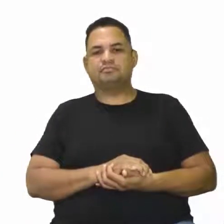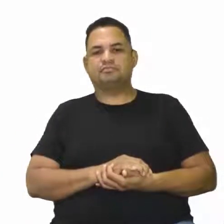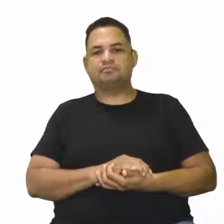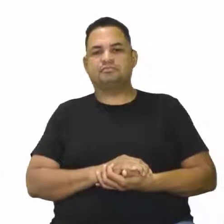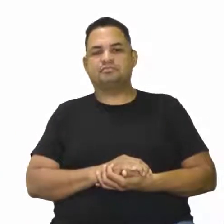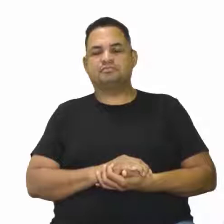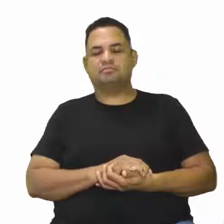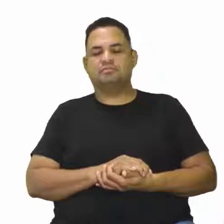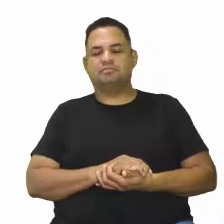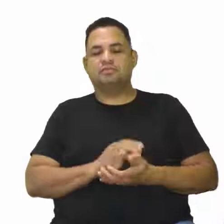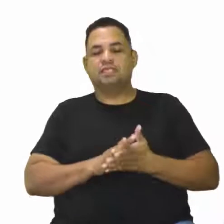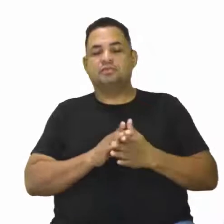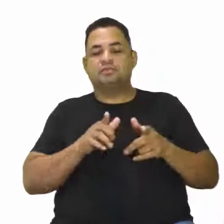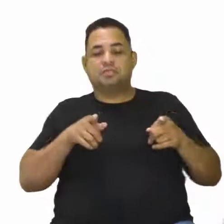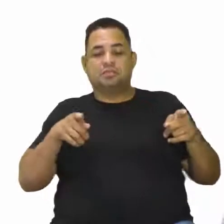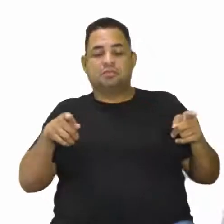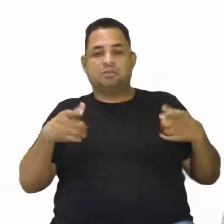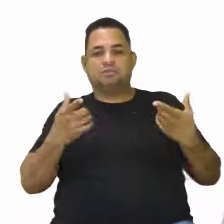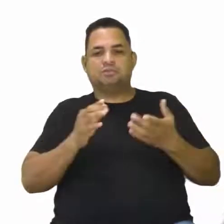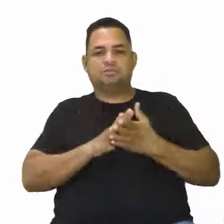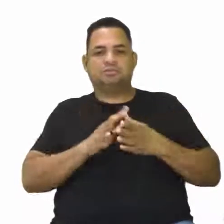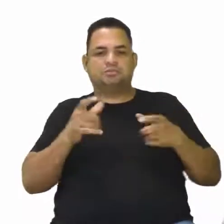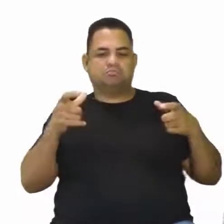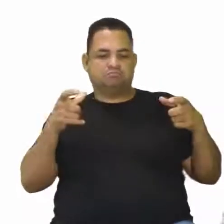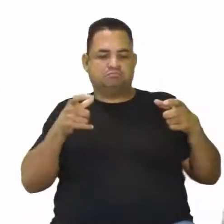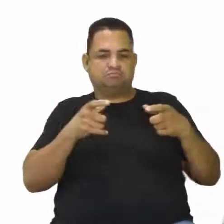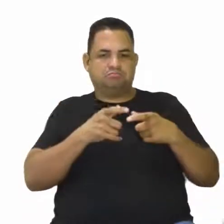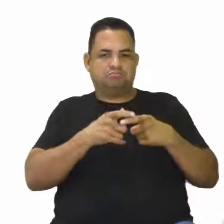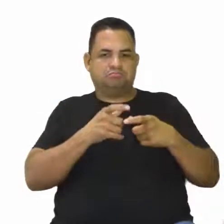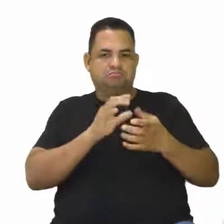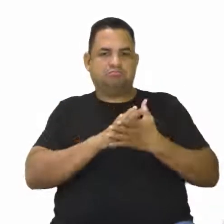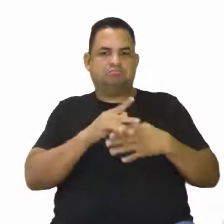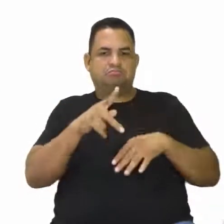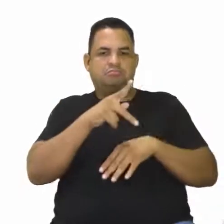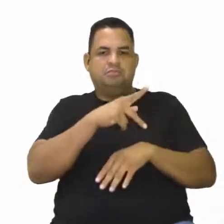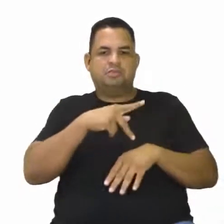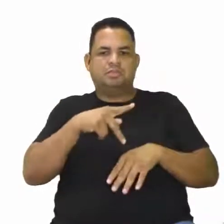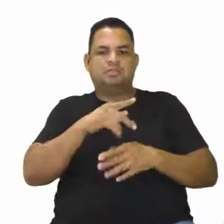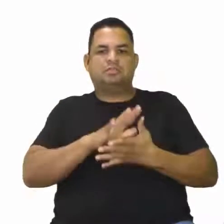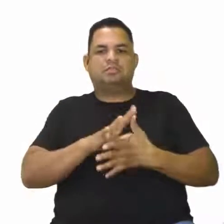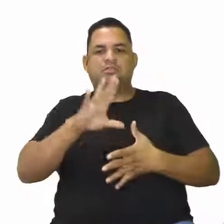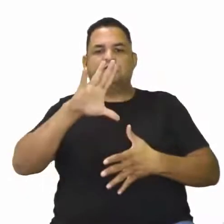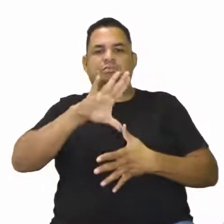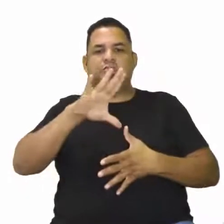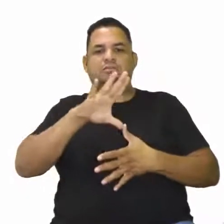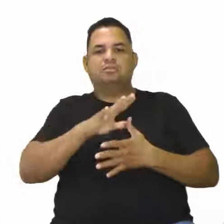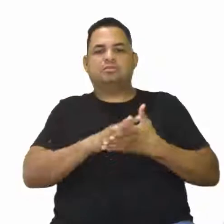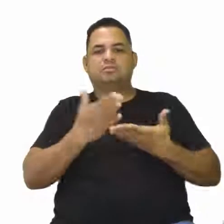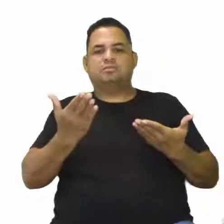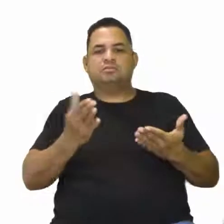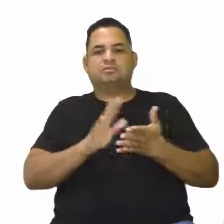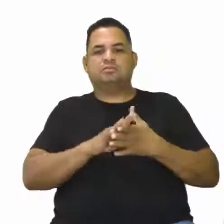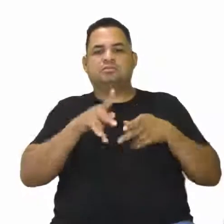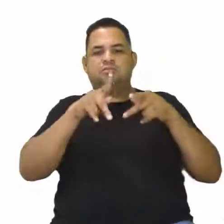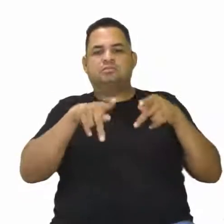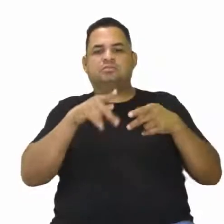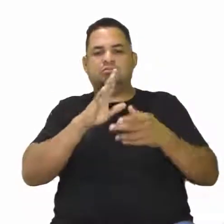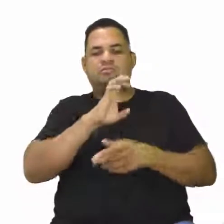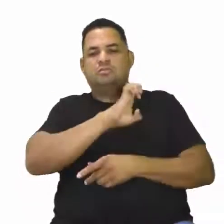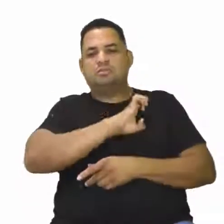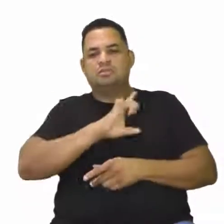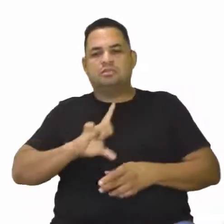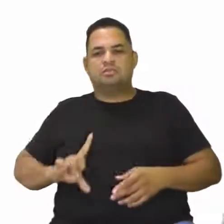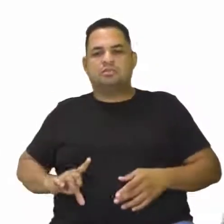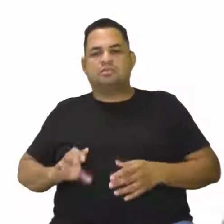Em termos de área, ele é um dos menores países das Américas. A maior parte da população de El